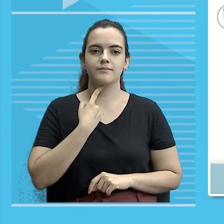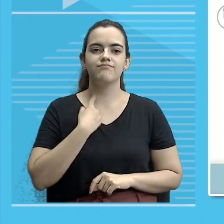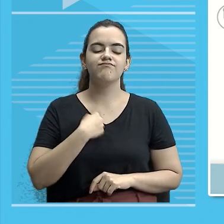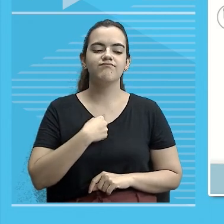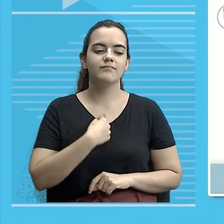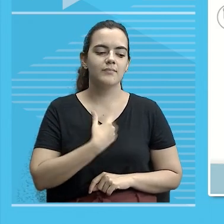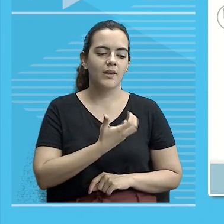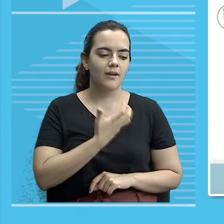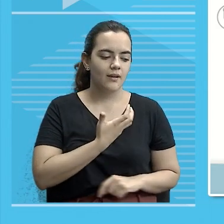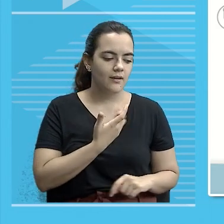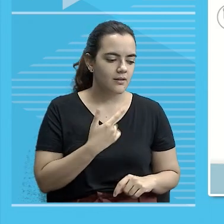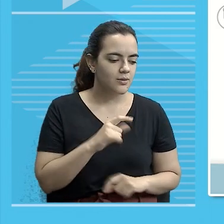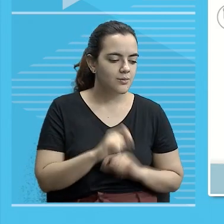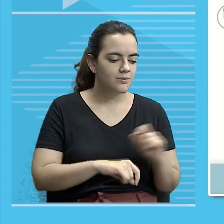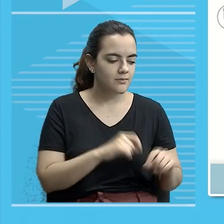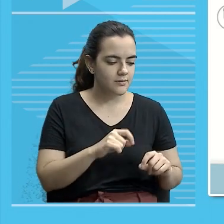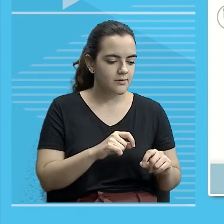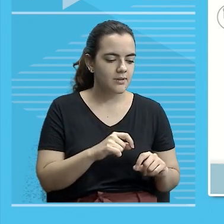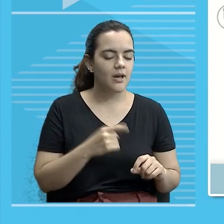terceiro crosp